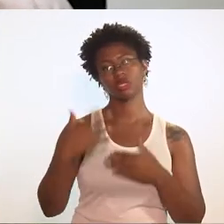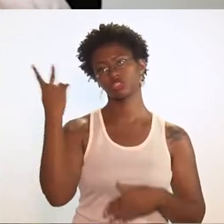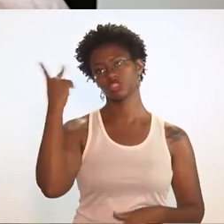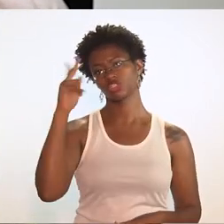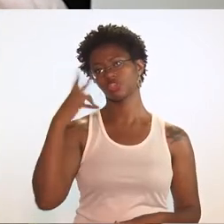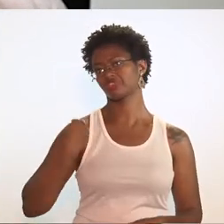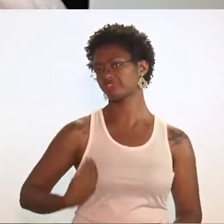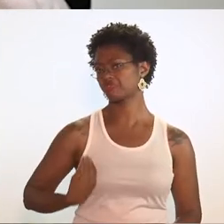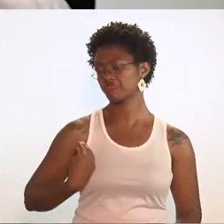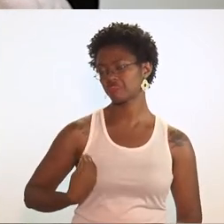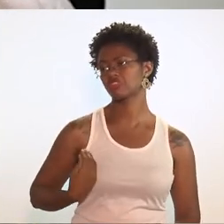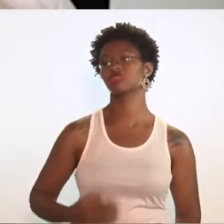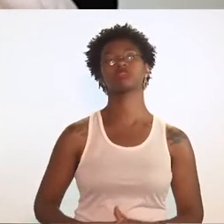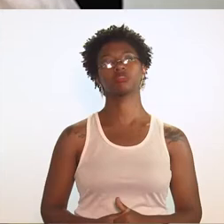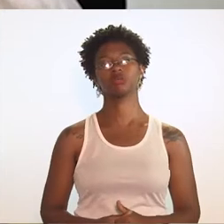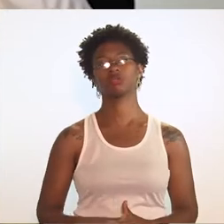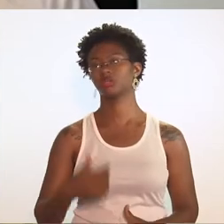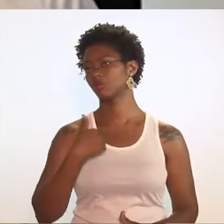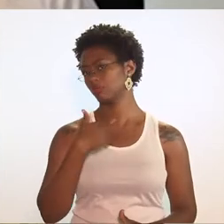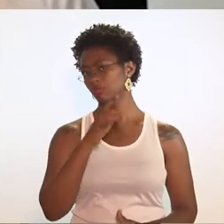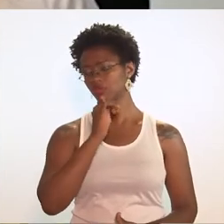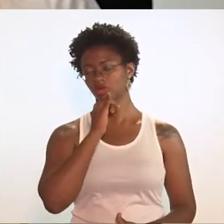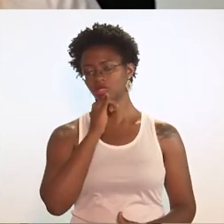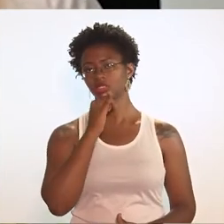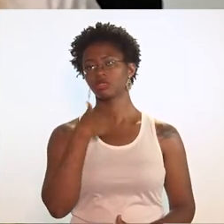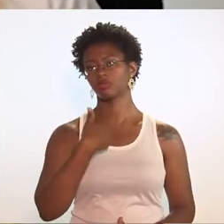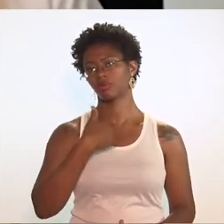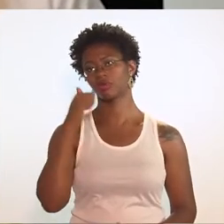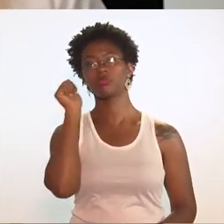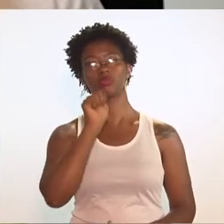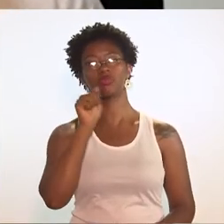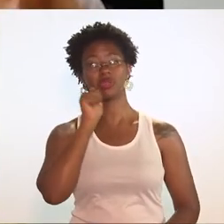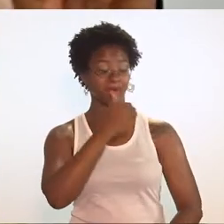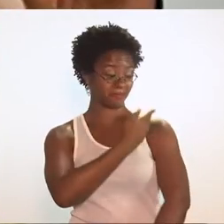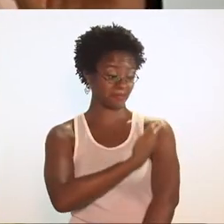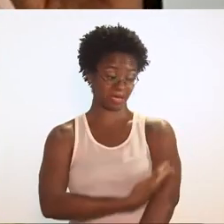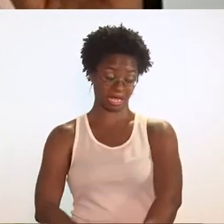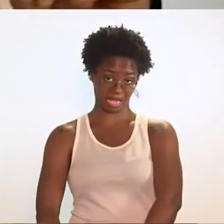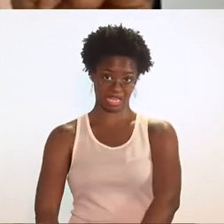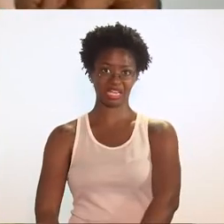meu processo histórico de vida. Então, por exemplo, eu sou uma mulher